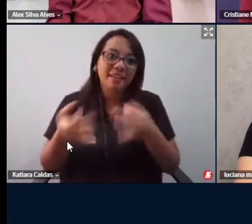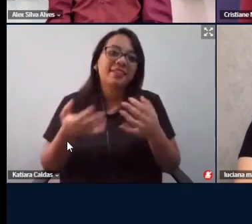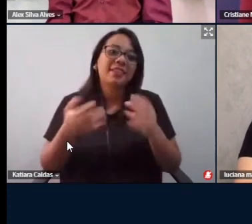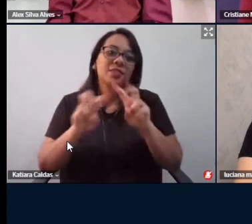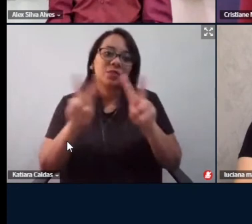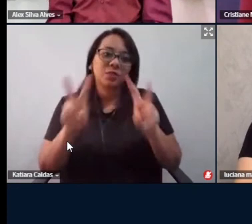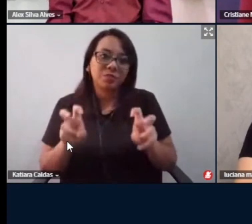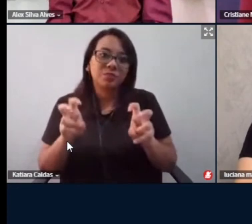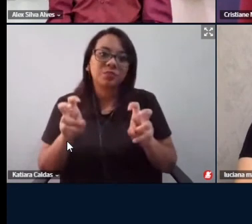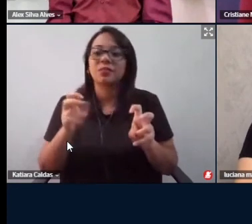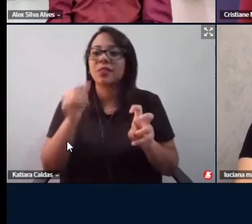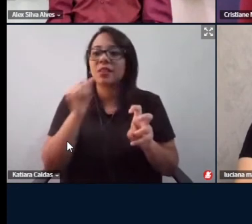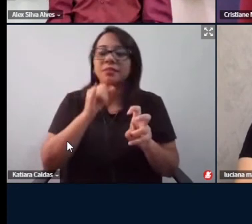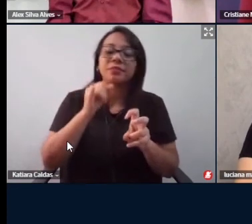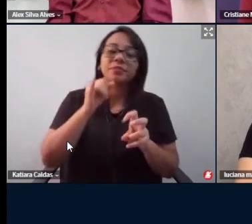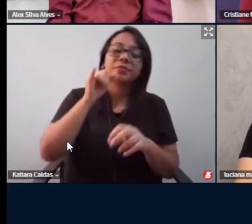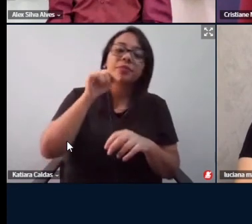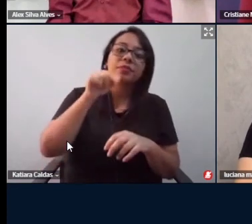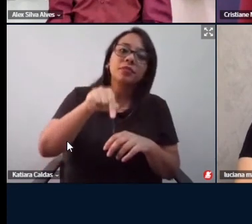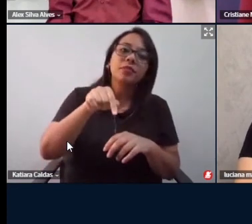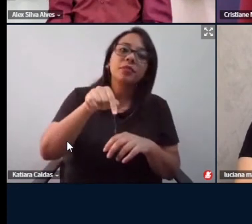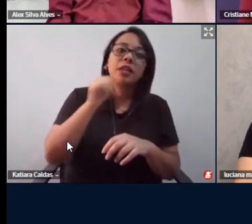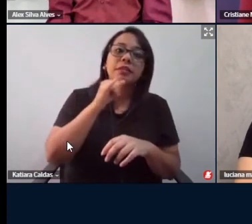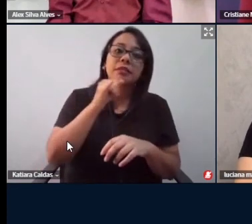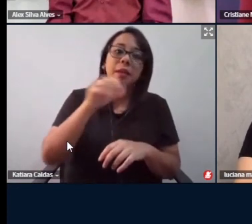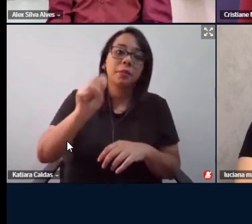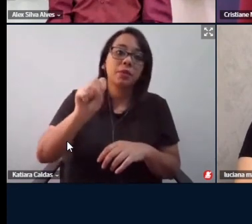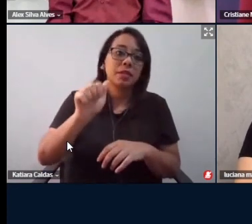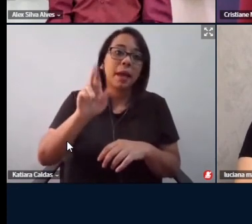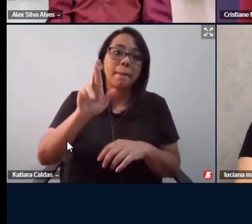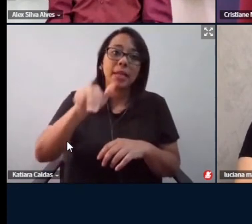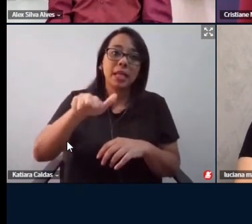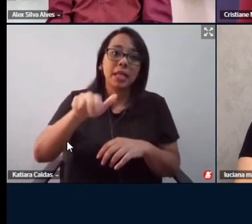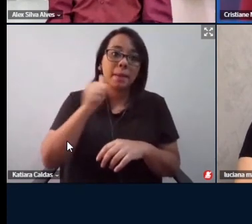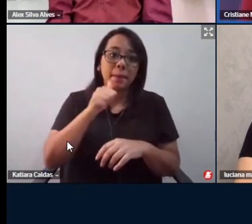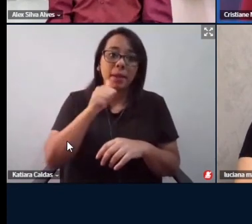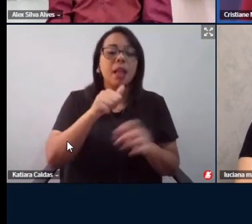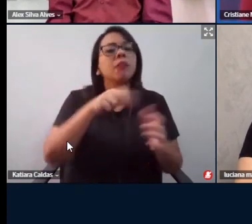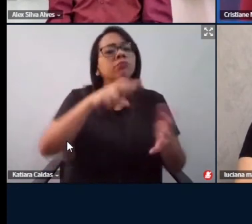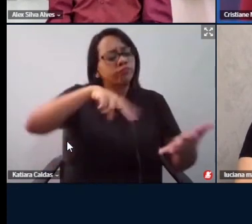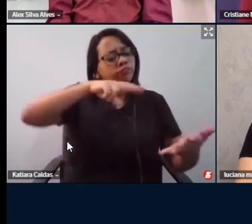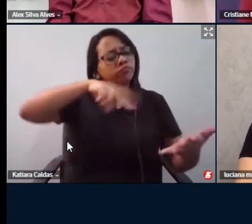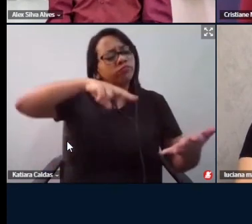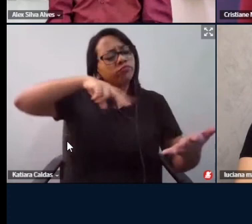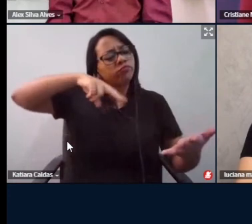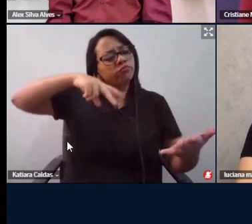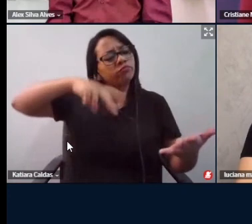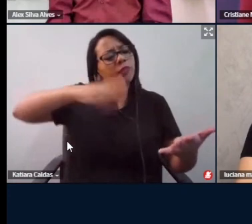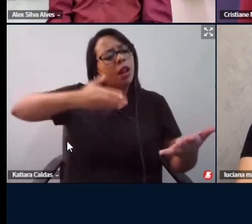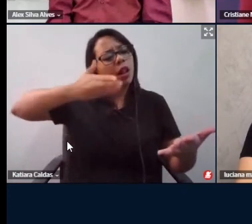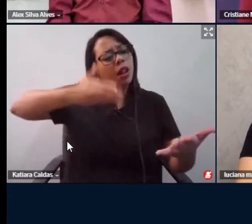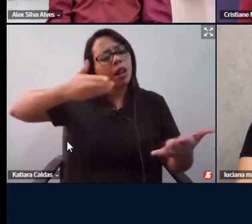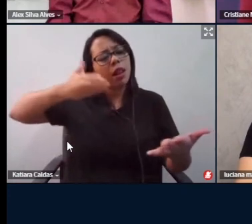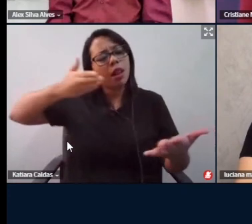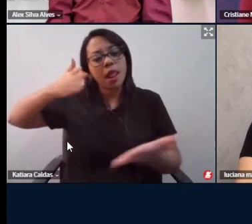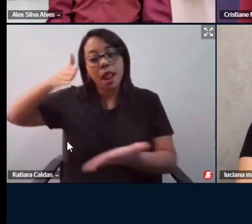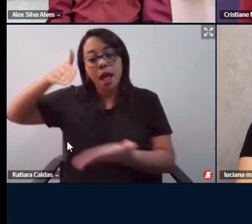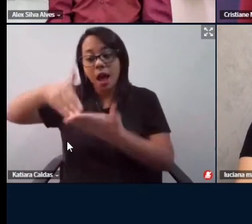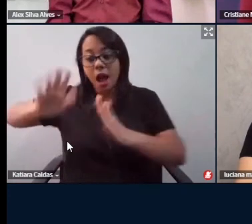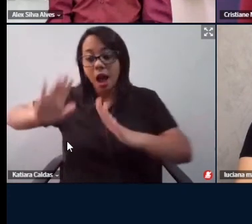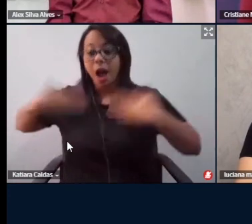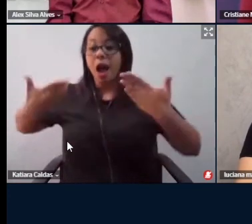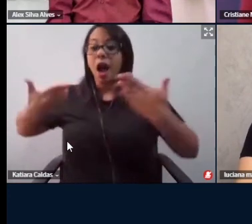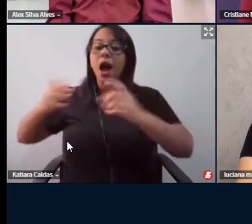que leva o indivíduo, como levou Sabrina. Sabrina foi no passo a passo até chegar a grande surpresa do QR